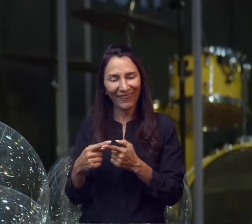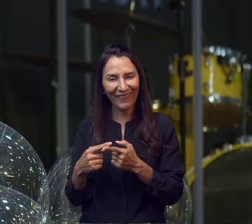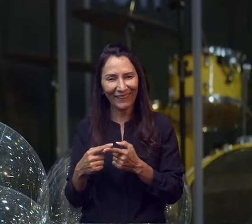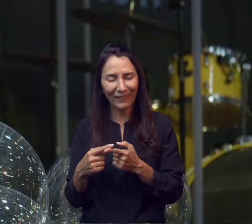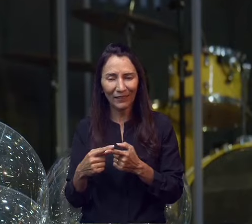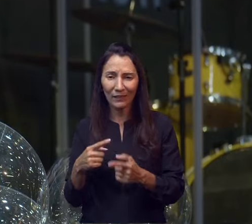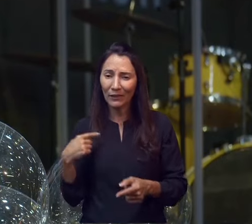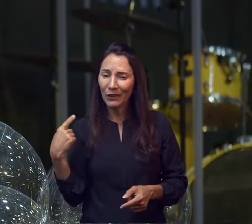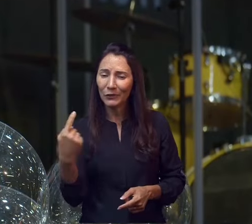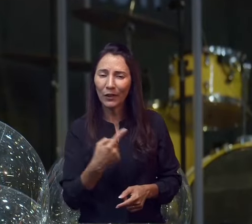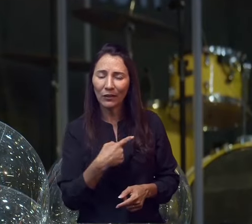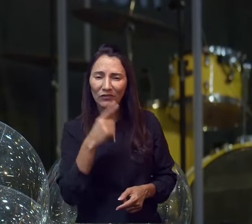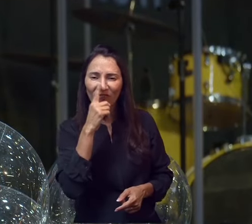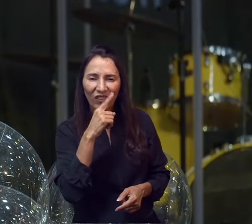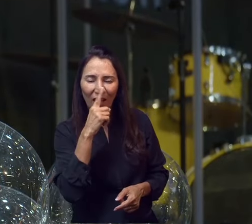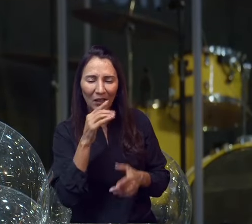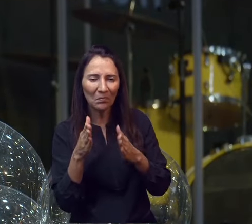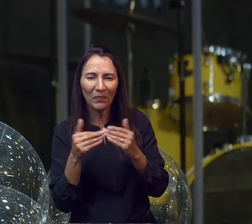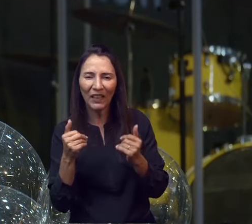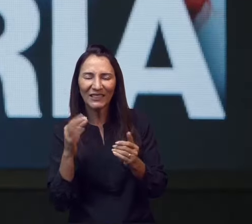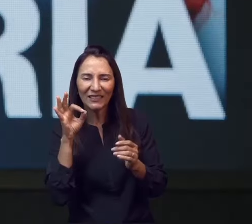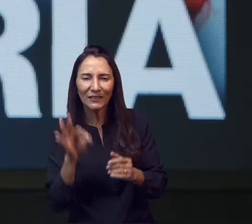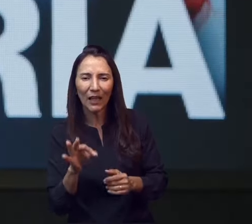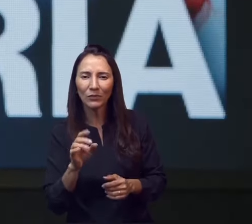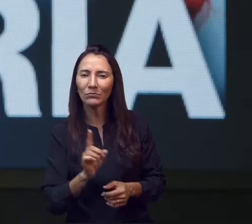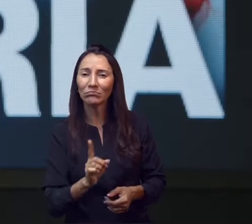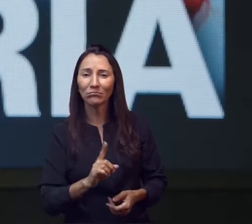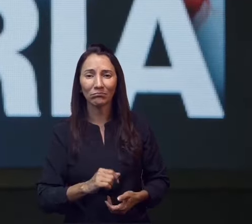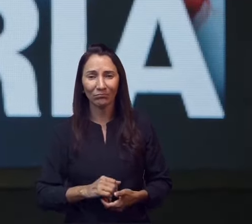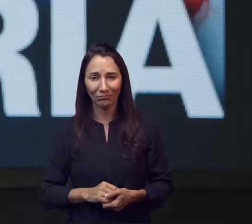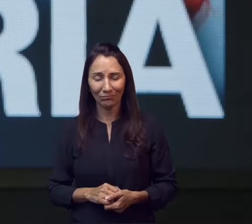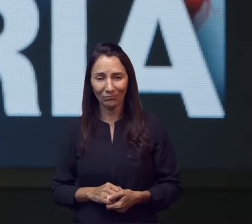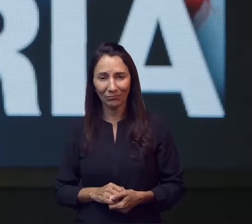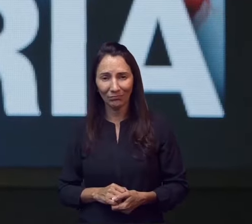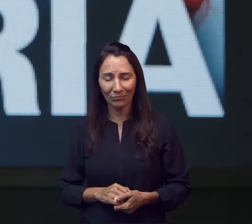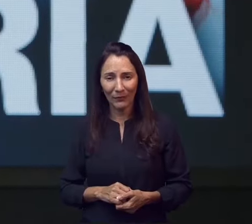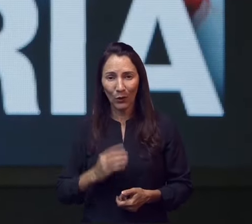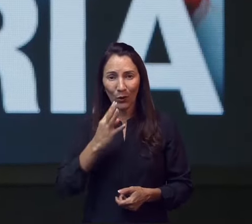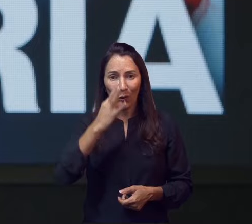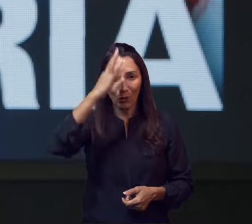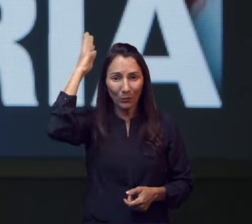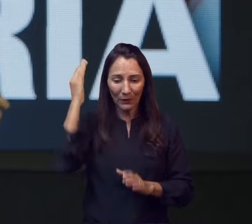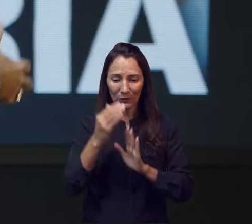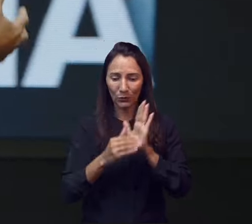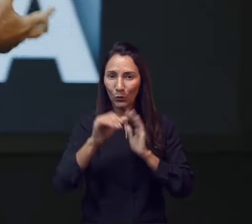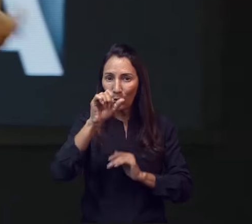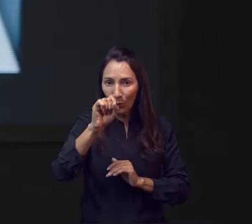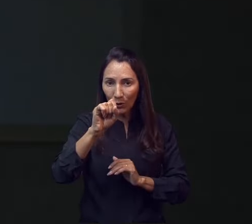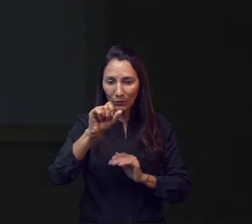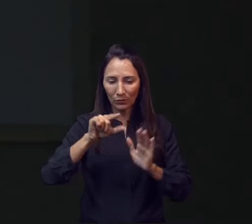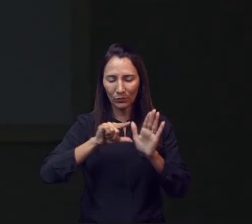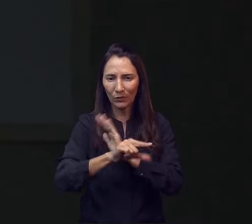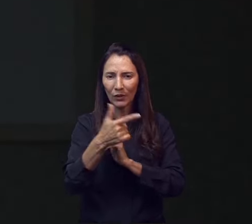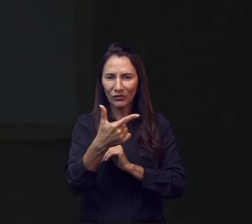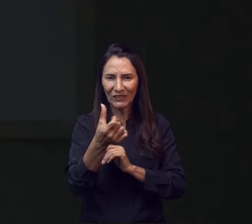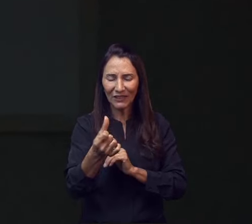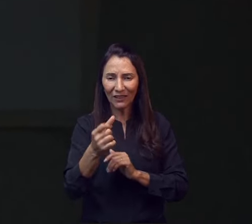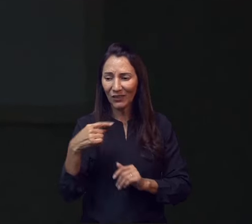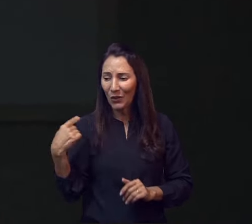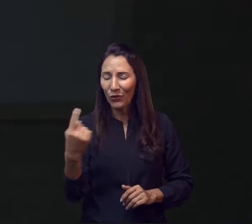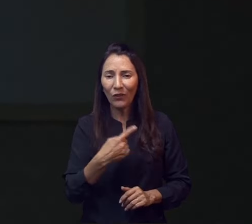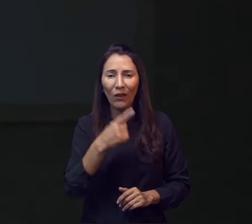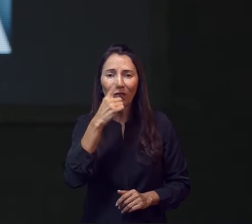sabemos pedir o que convém Romanos 8:26 diz que por não sabermos pedir